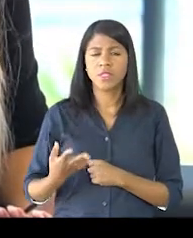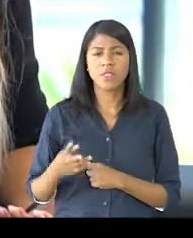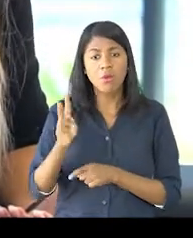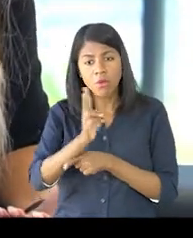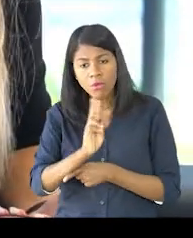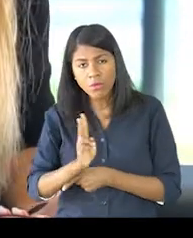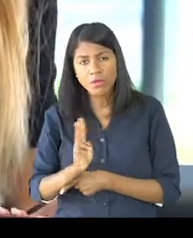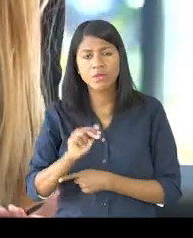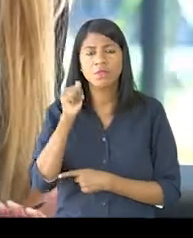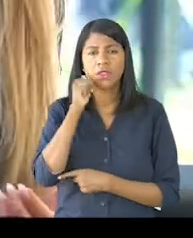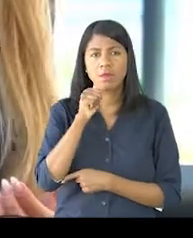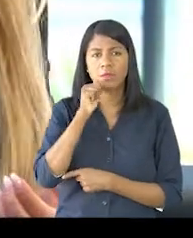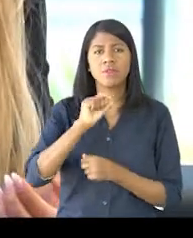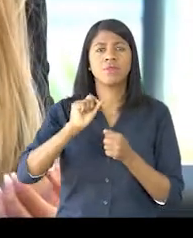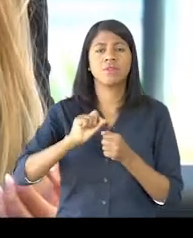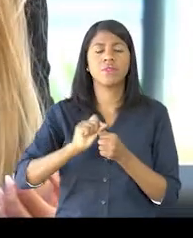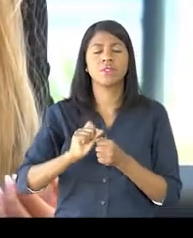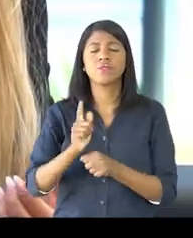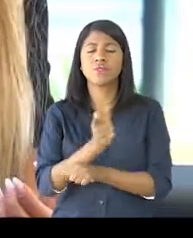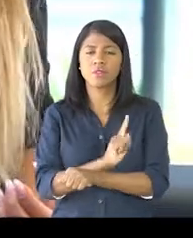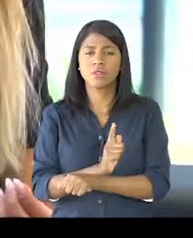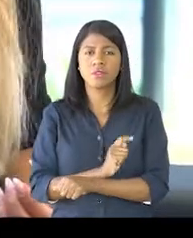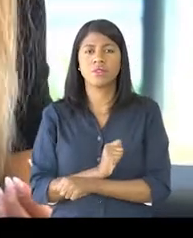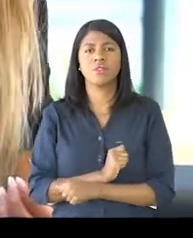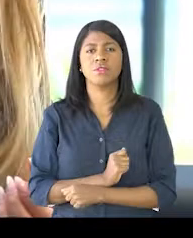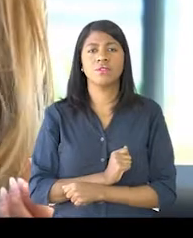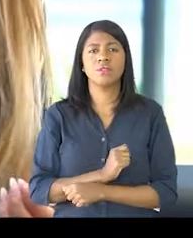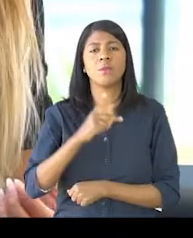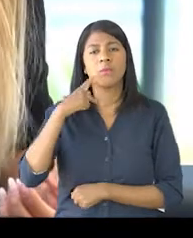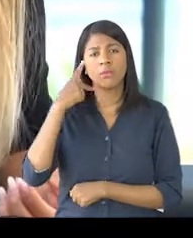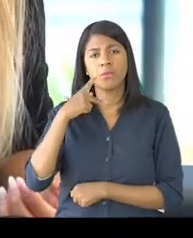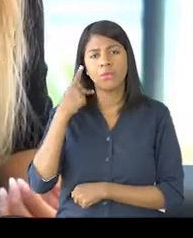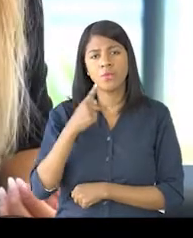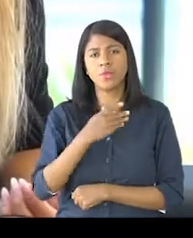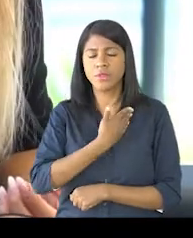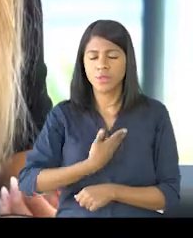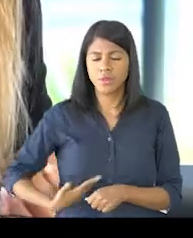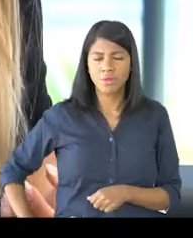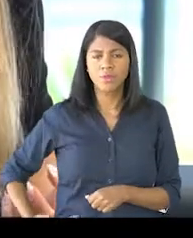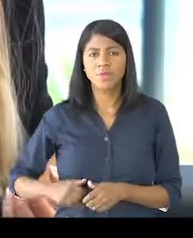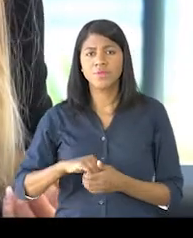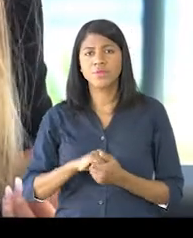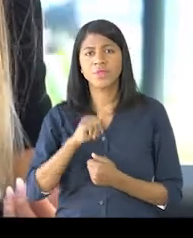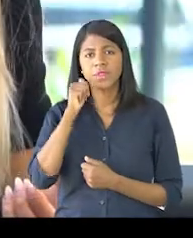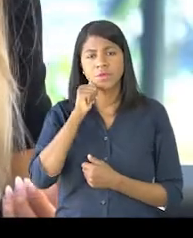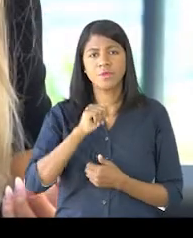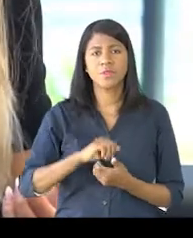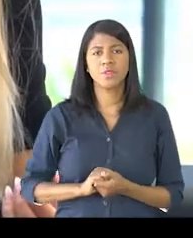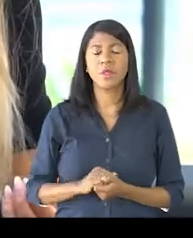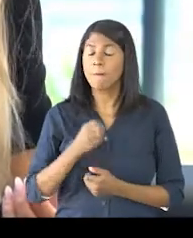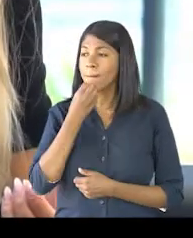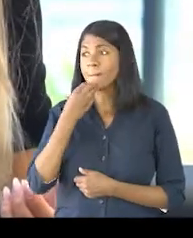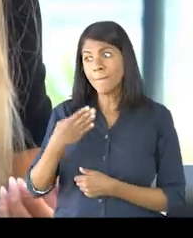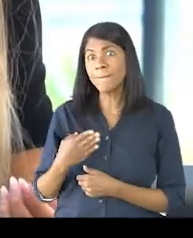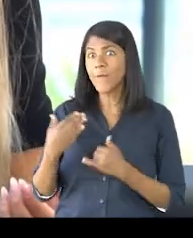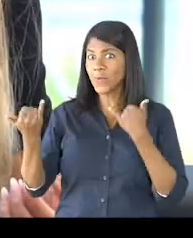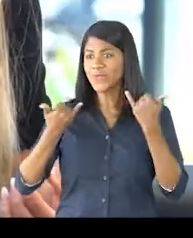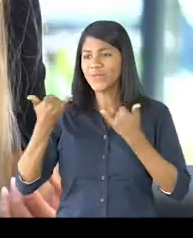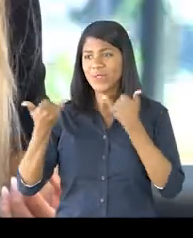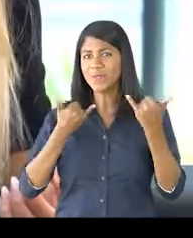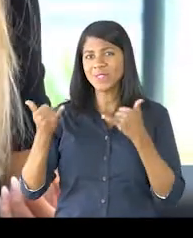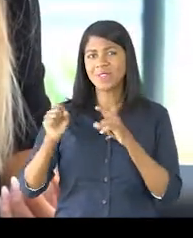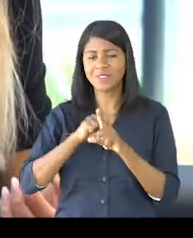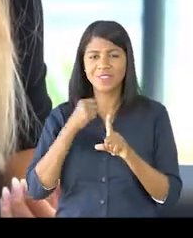como é que vai alimentar seus filhos hoje à noite. Estão vendo como que não vai apanhar hoje do seu agressor, como não vai